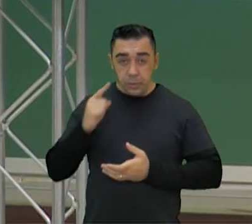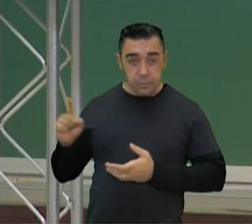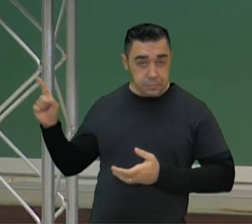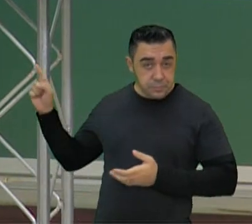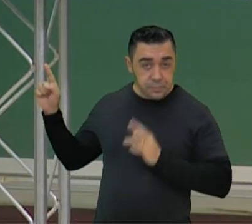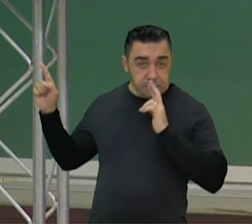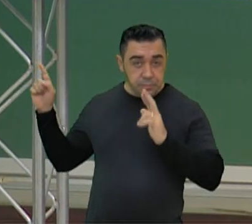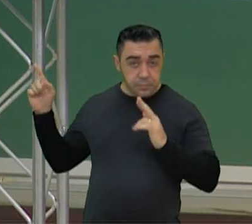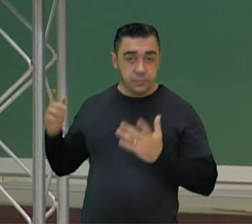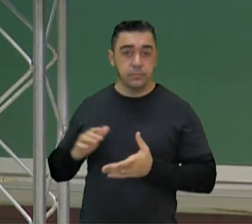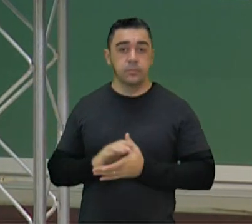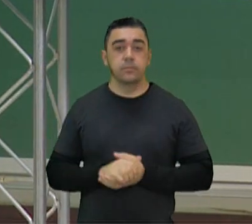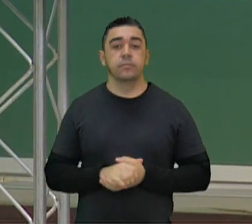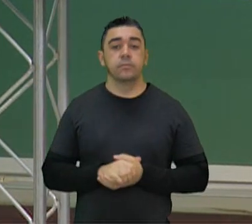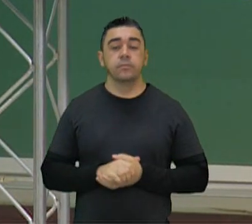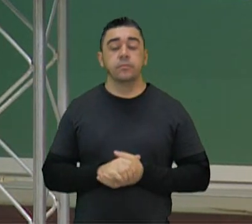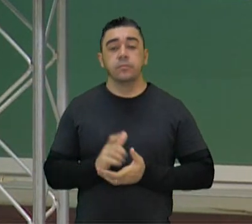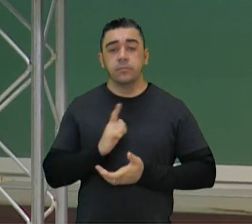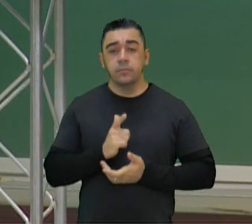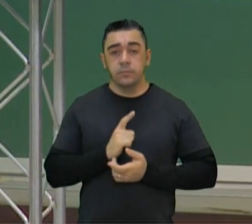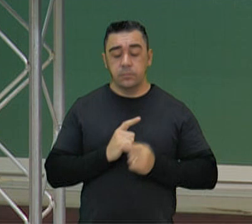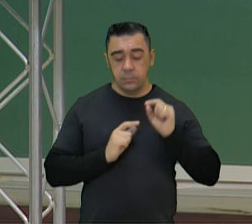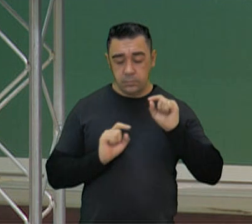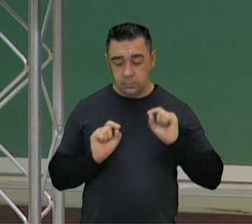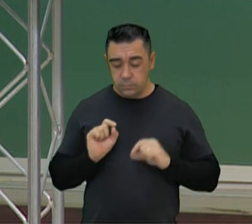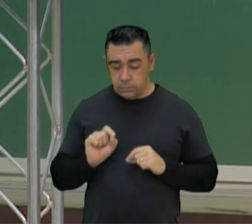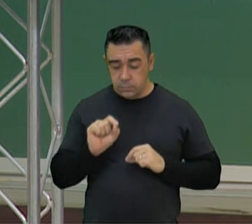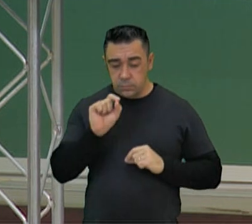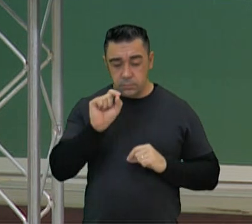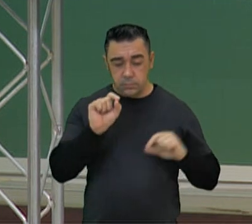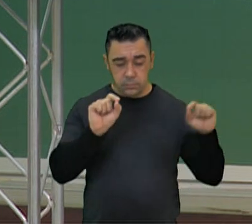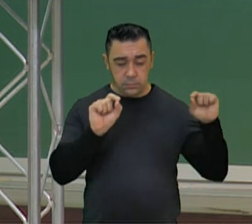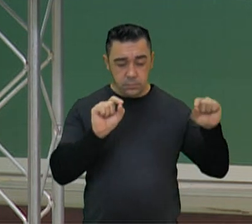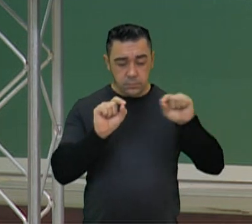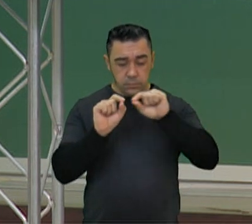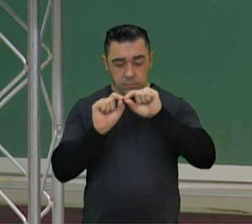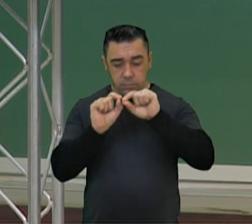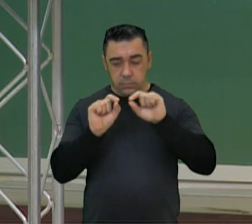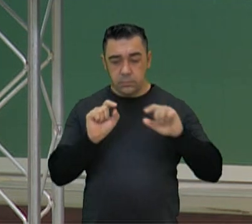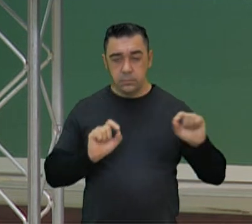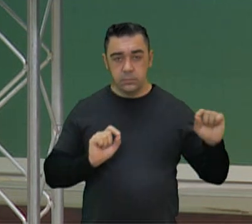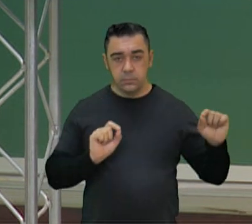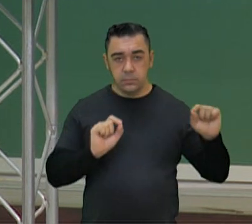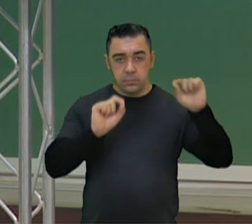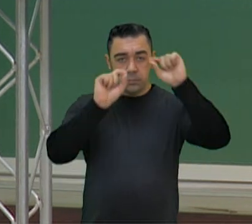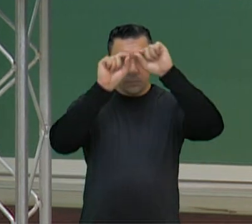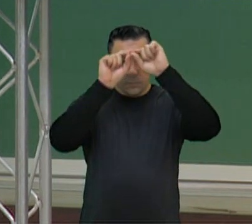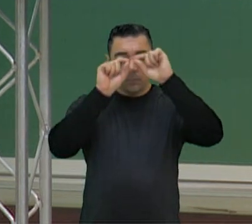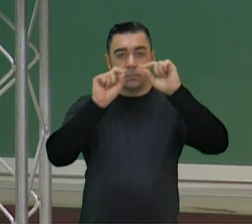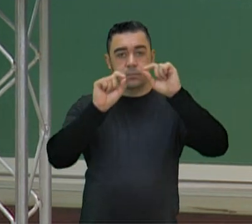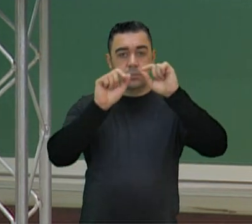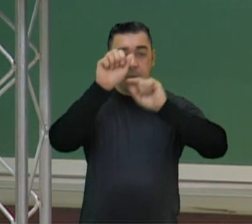resultado. As coordenadas fornecidas seriam ponto A,